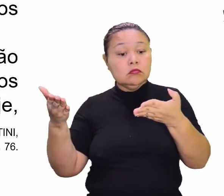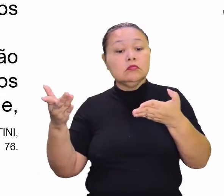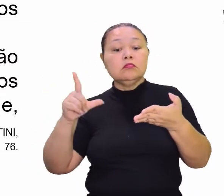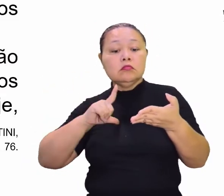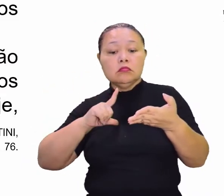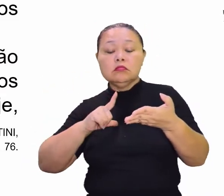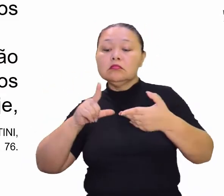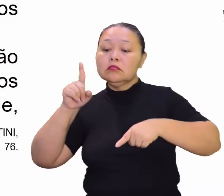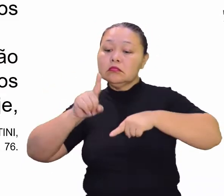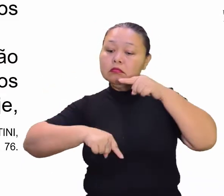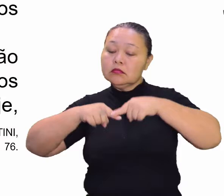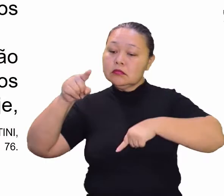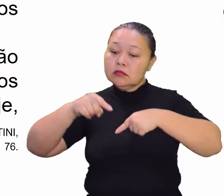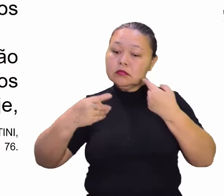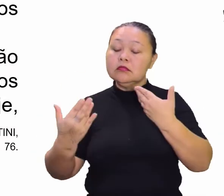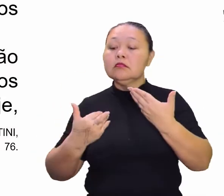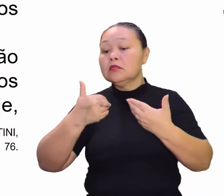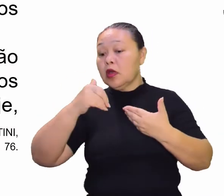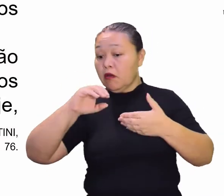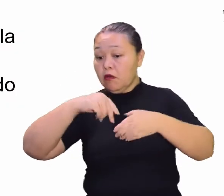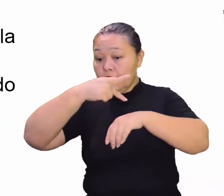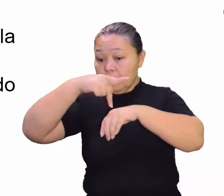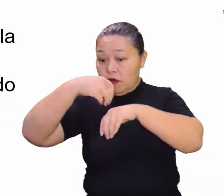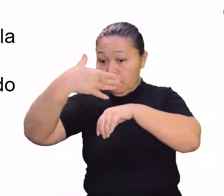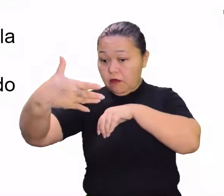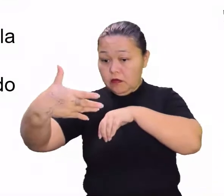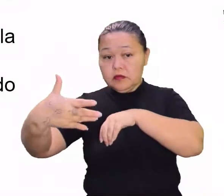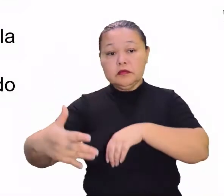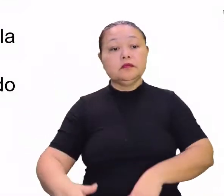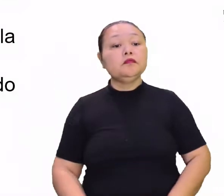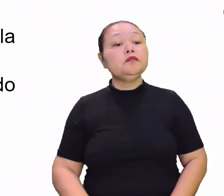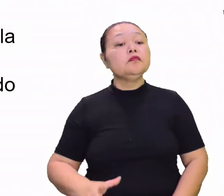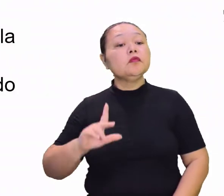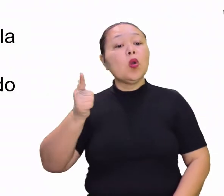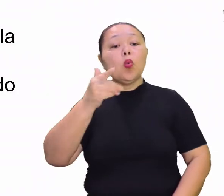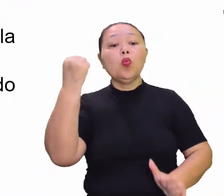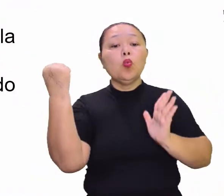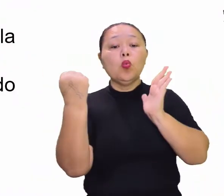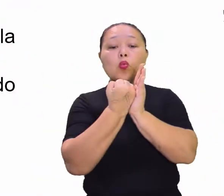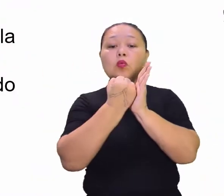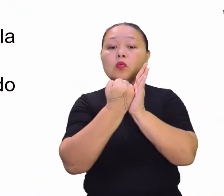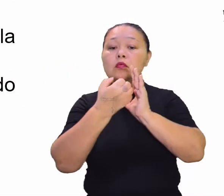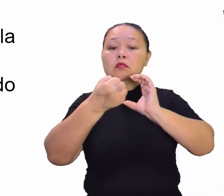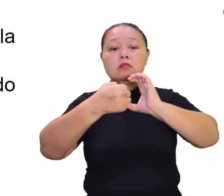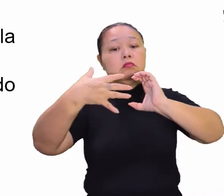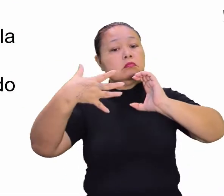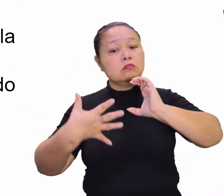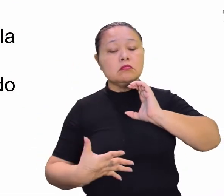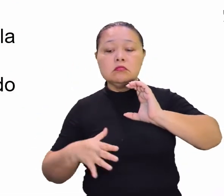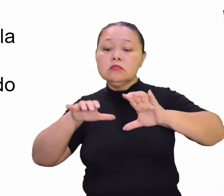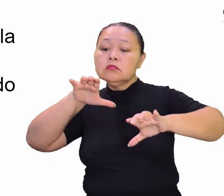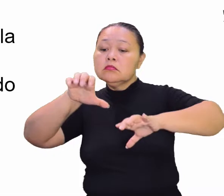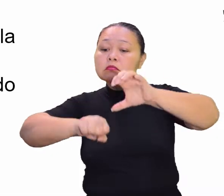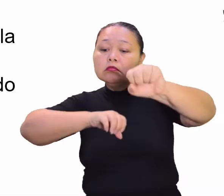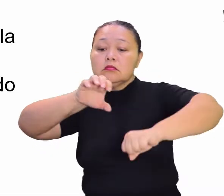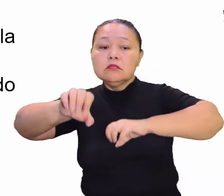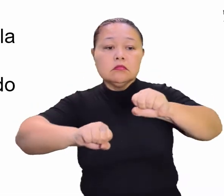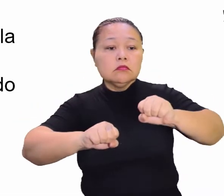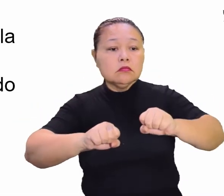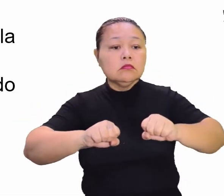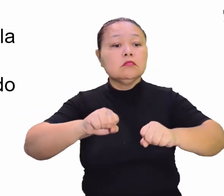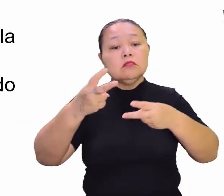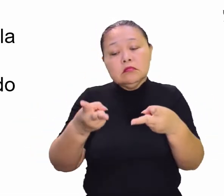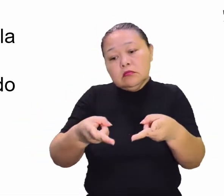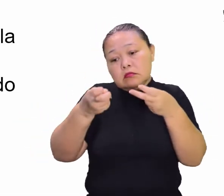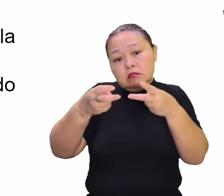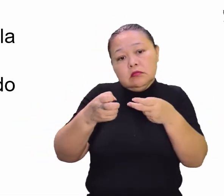dão acesso aos mercados estrangeiros. Outra marca social característica da